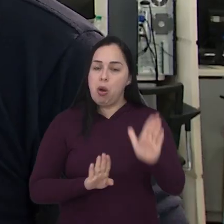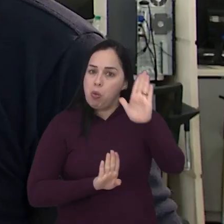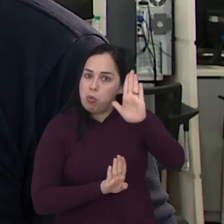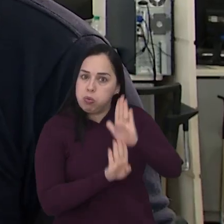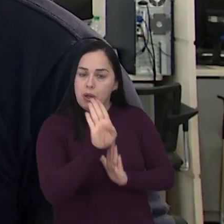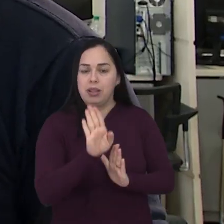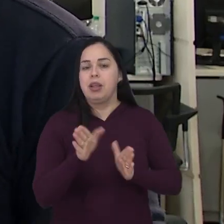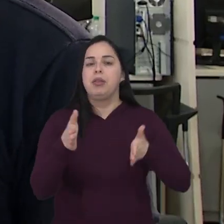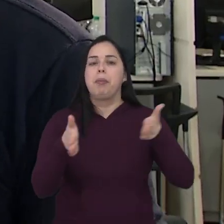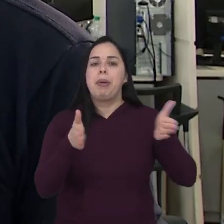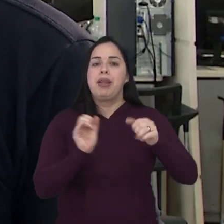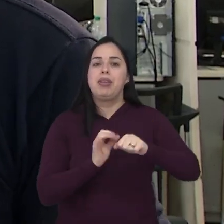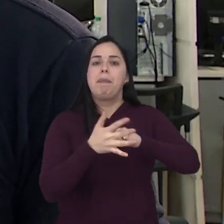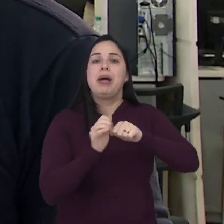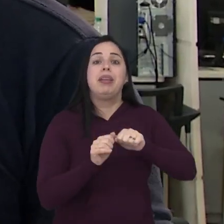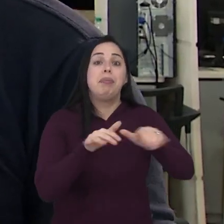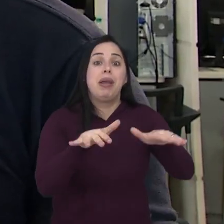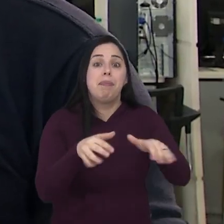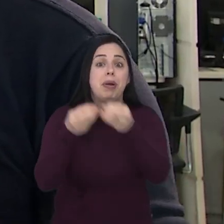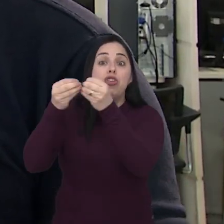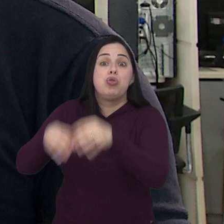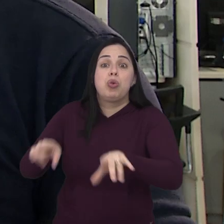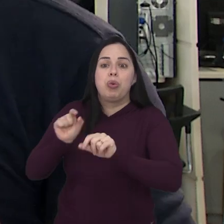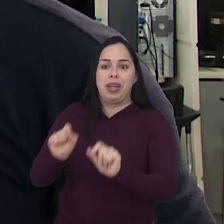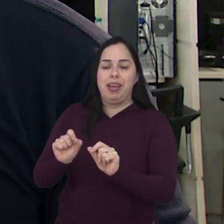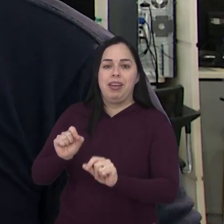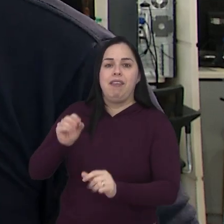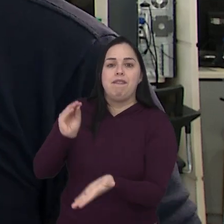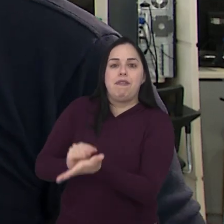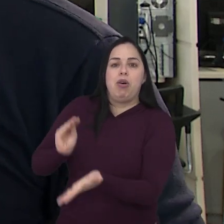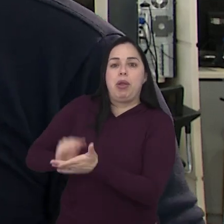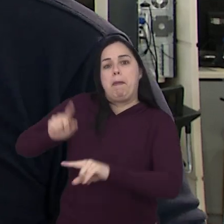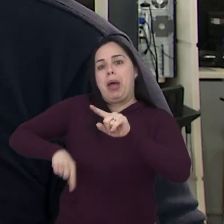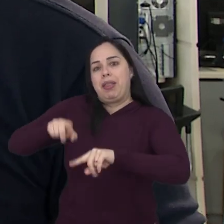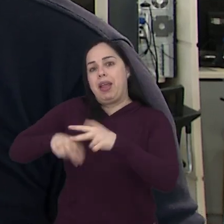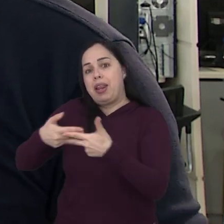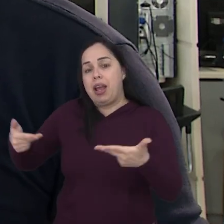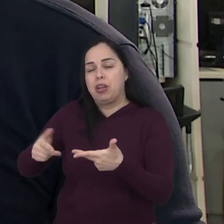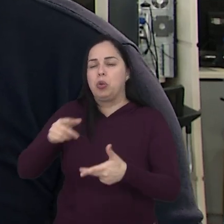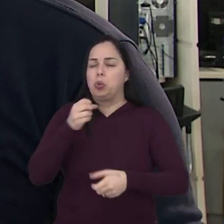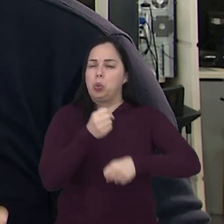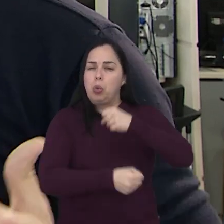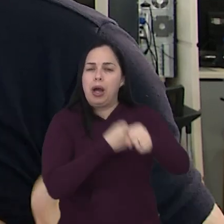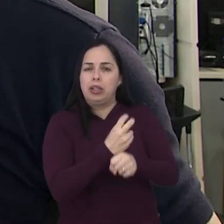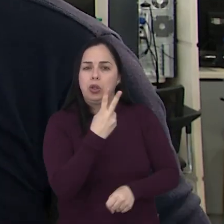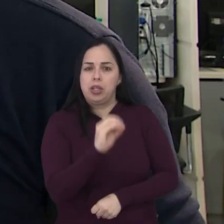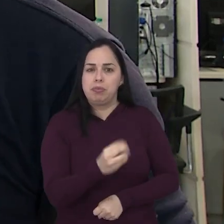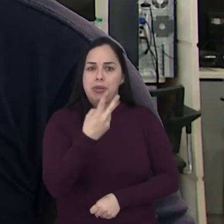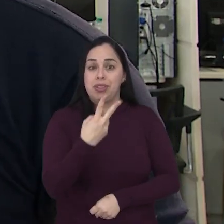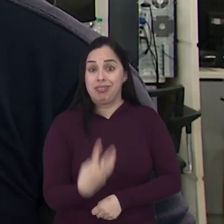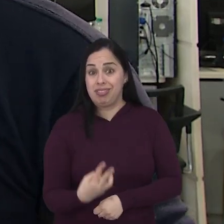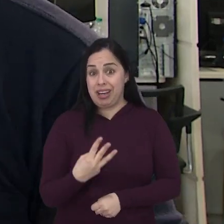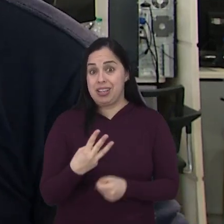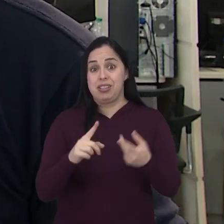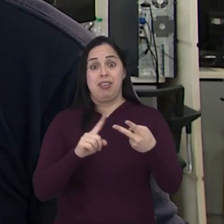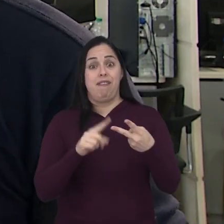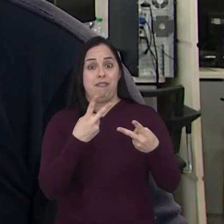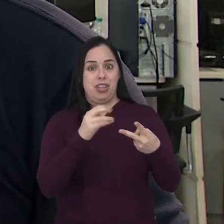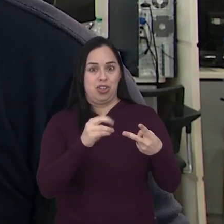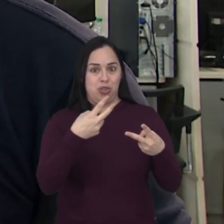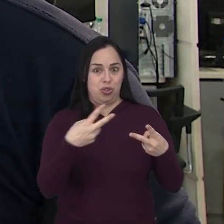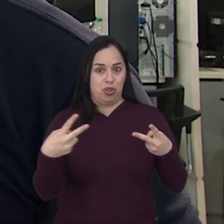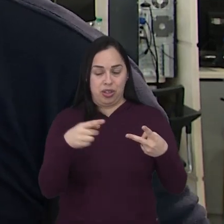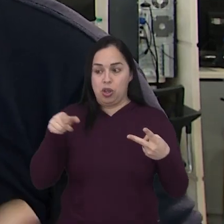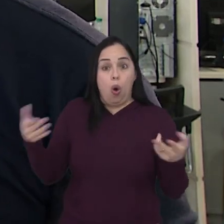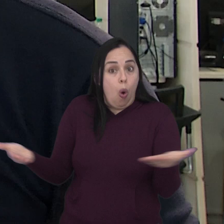A pandemia, o que causou a pandemia? Um pouco a falta de produto. Em 2023, 2022, eu estava com falta de produto.